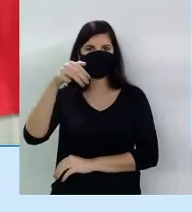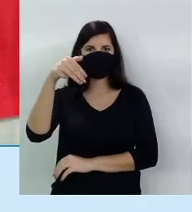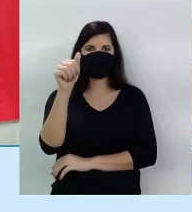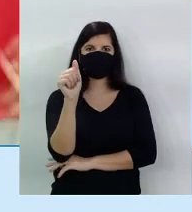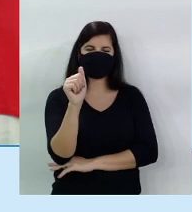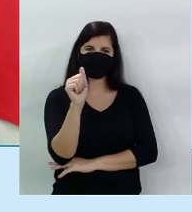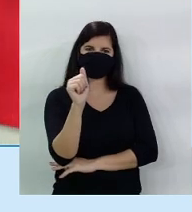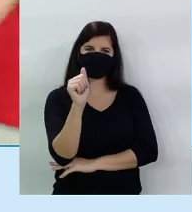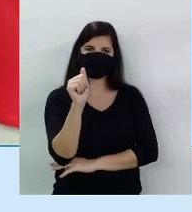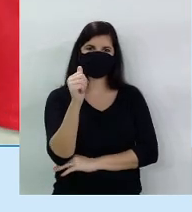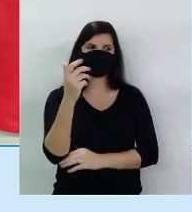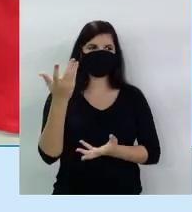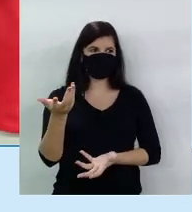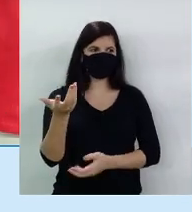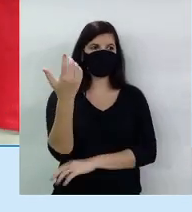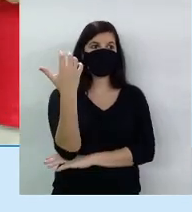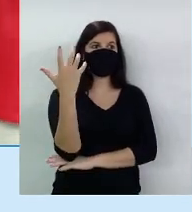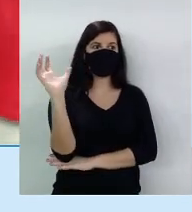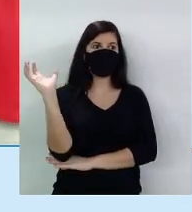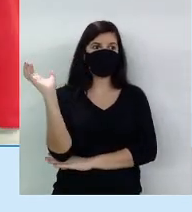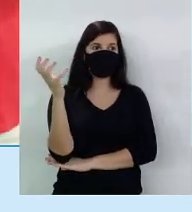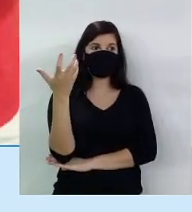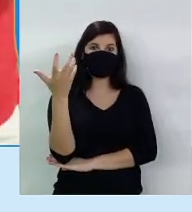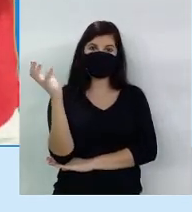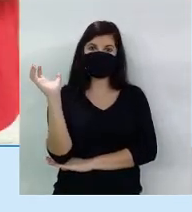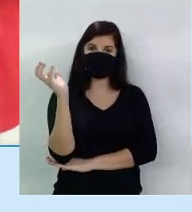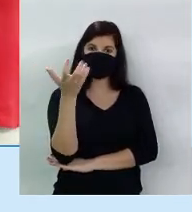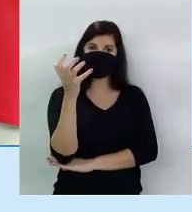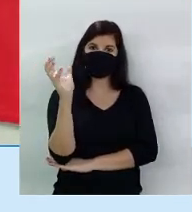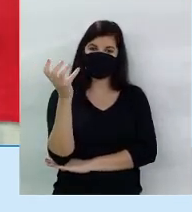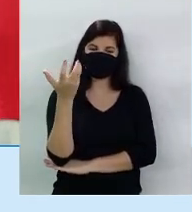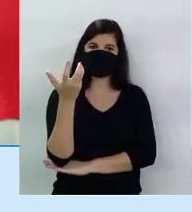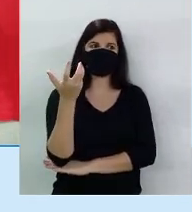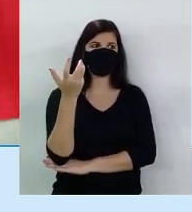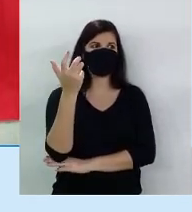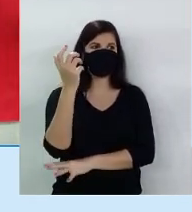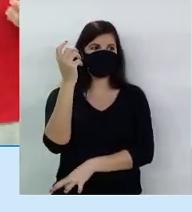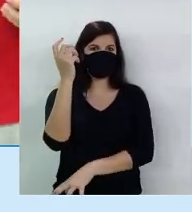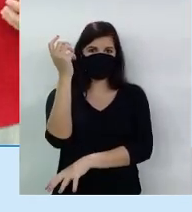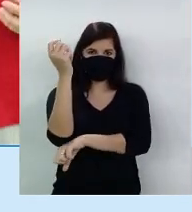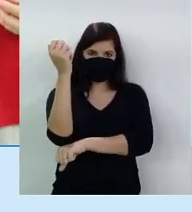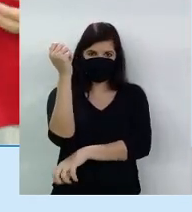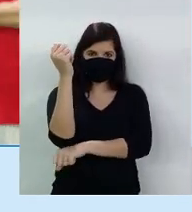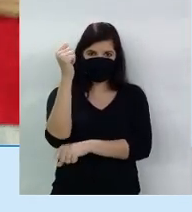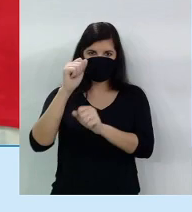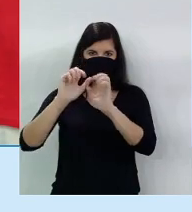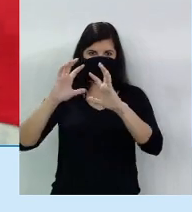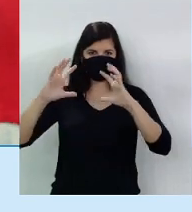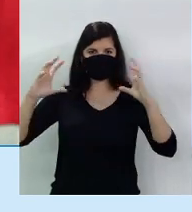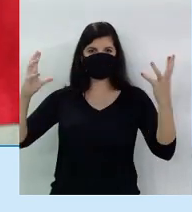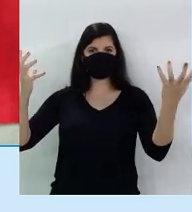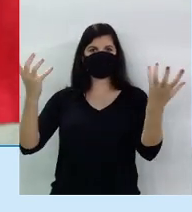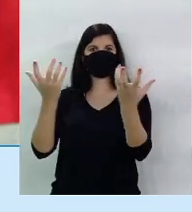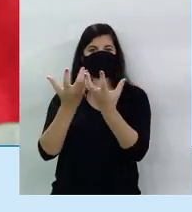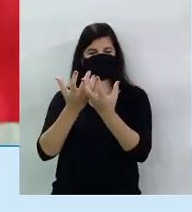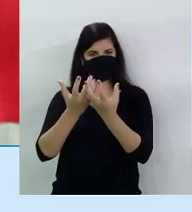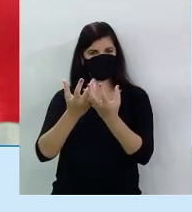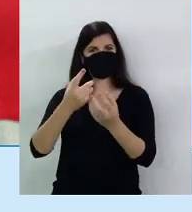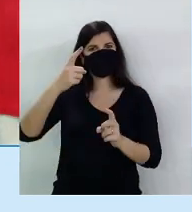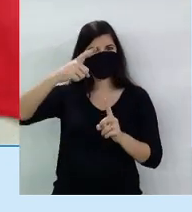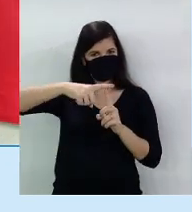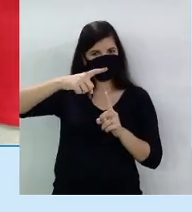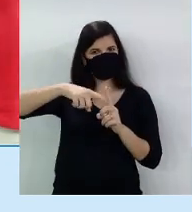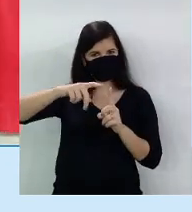árvore da Jurema. Olhem aí, uma árvore que ela é uma acácia típica do Nordeste